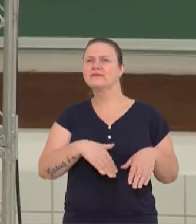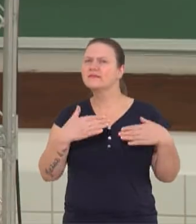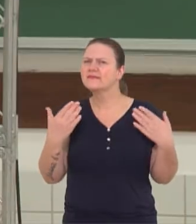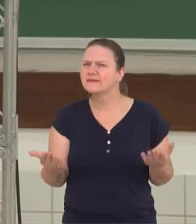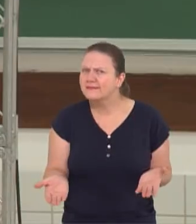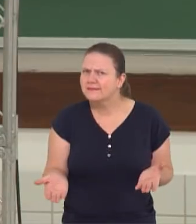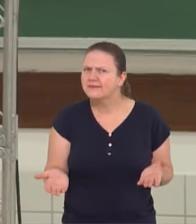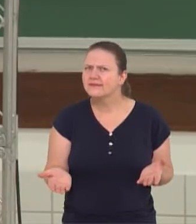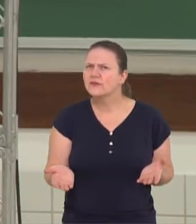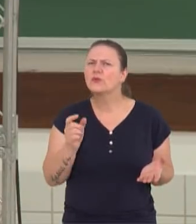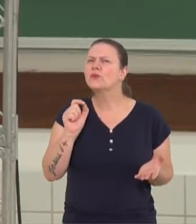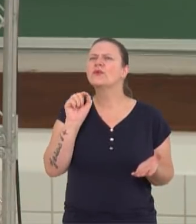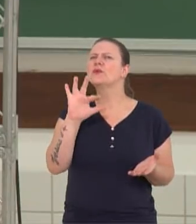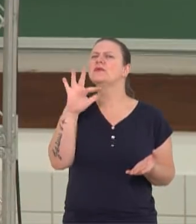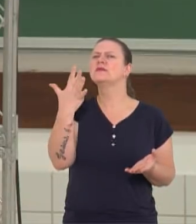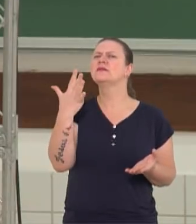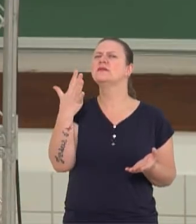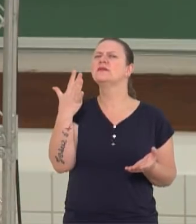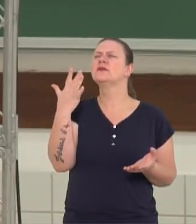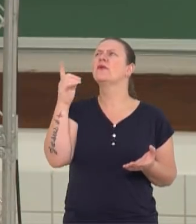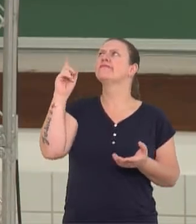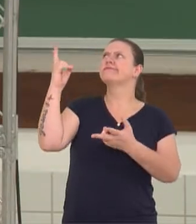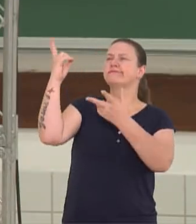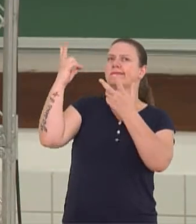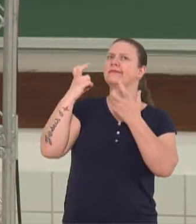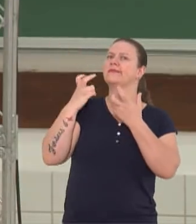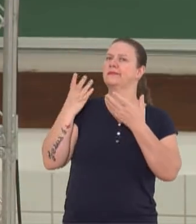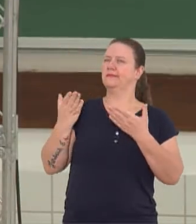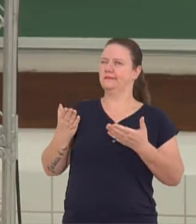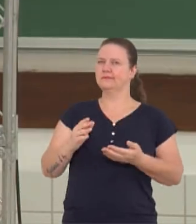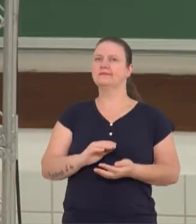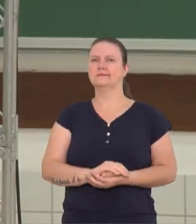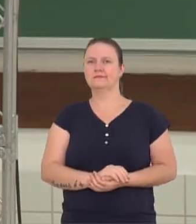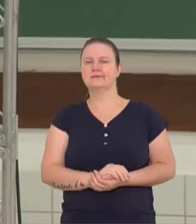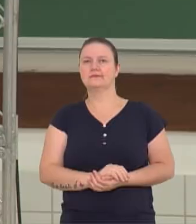E aí? O que está acontecendo aqui agora? Vamos pensar?